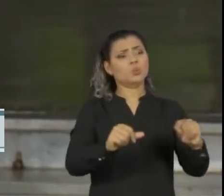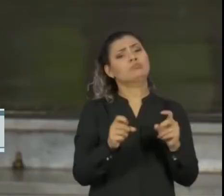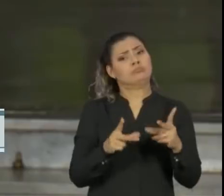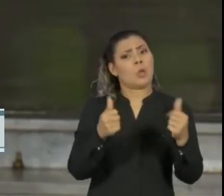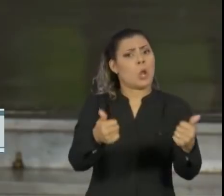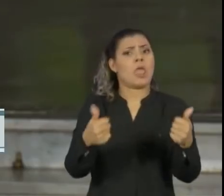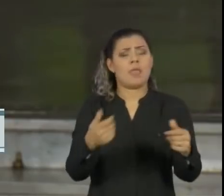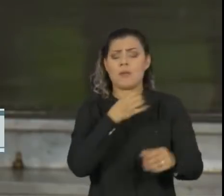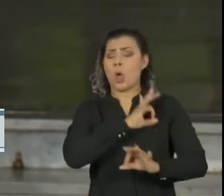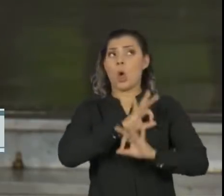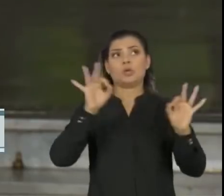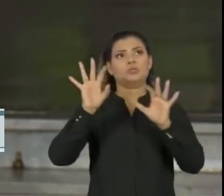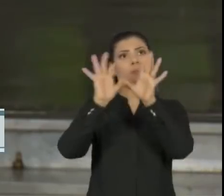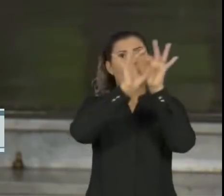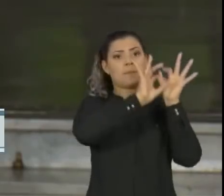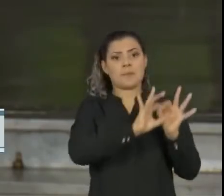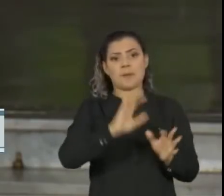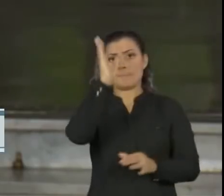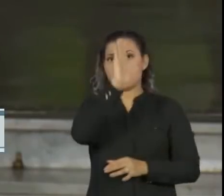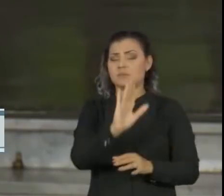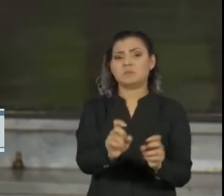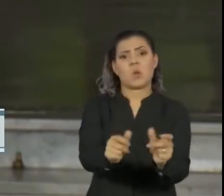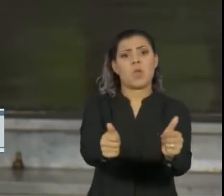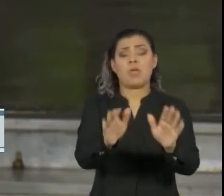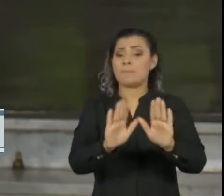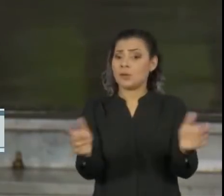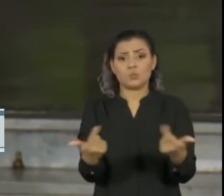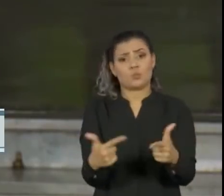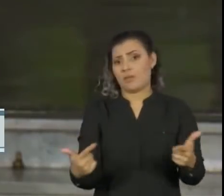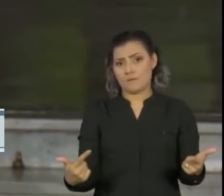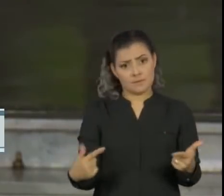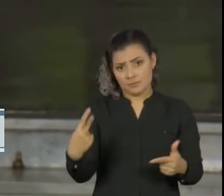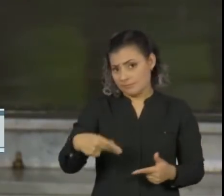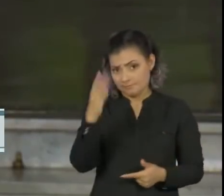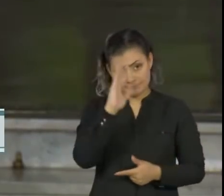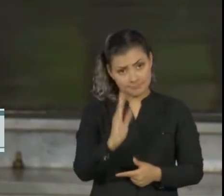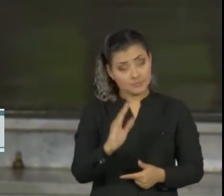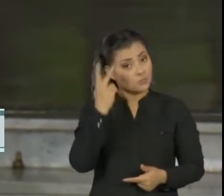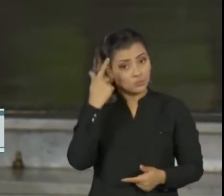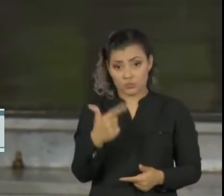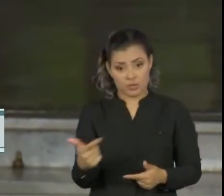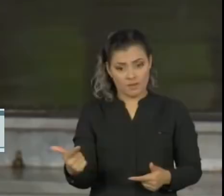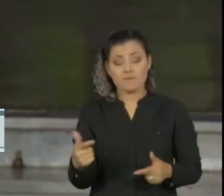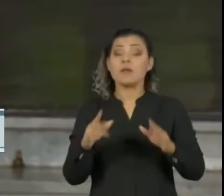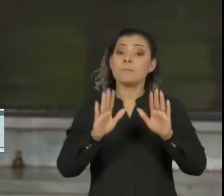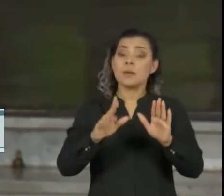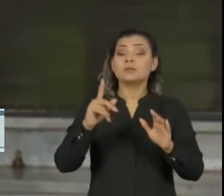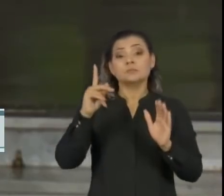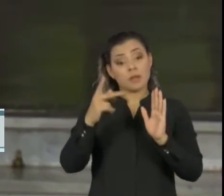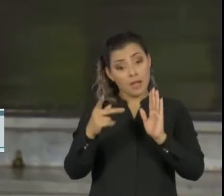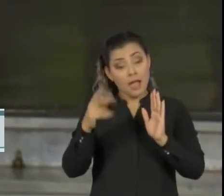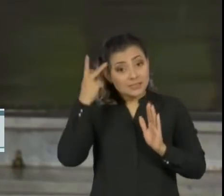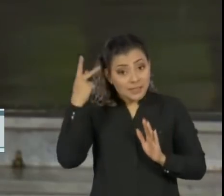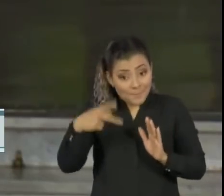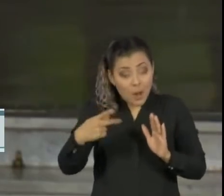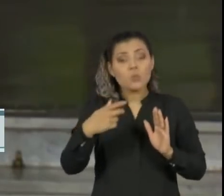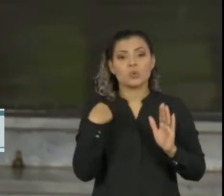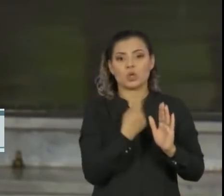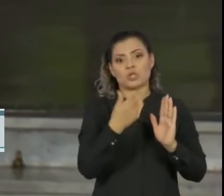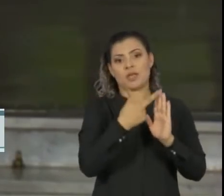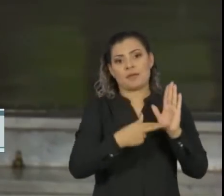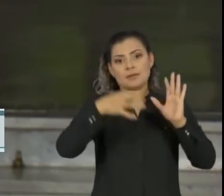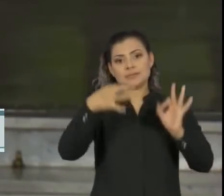integração nacional de mensagem, Mas a nossa quarentena para São Paulo foi a correta, dada a realidade do